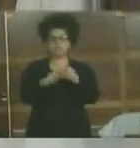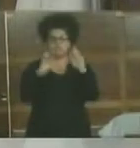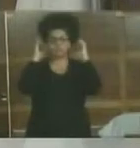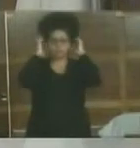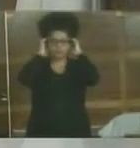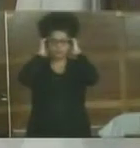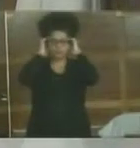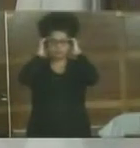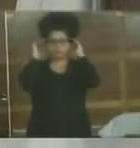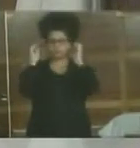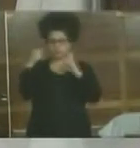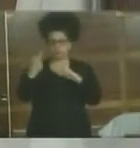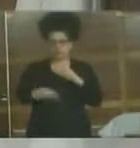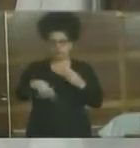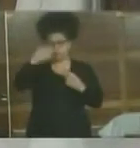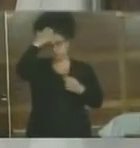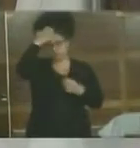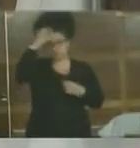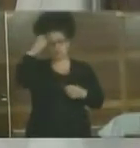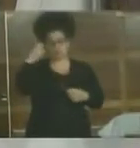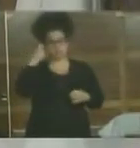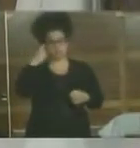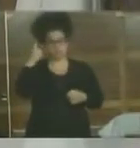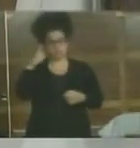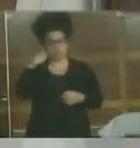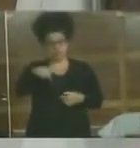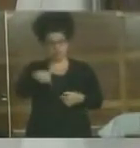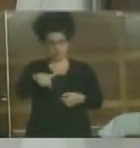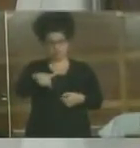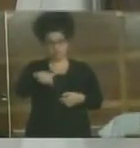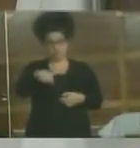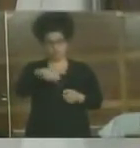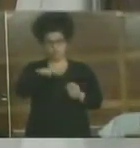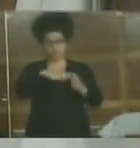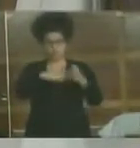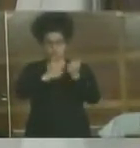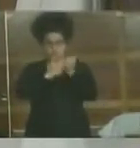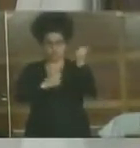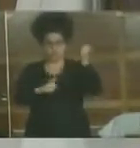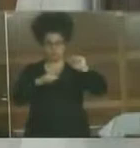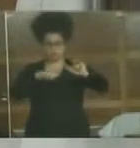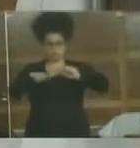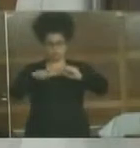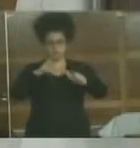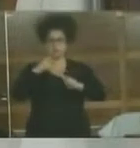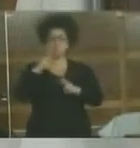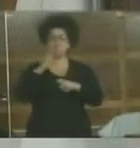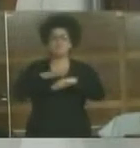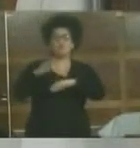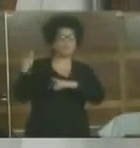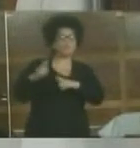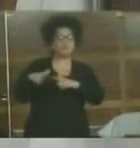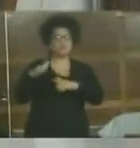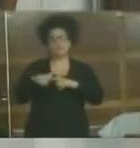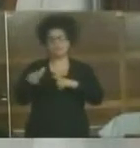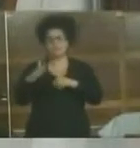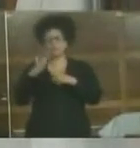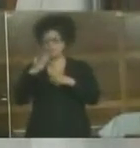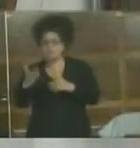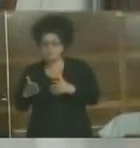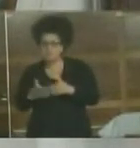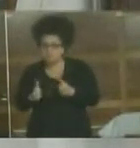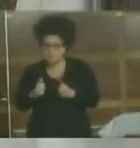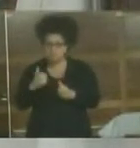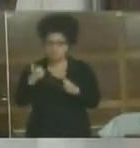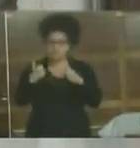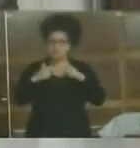Por incrível que pareça, dentro do nosso gabinete, a maior demanda que existe, depois de emprego, que as pessoas chegam lá desesperadas procurando